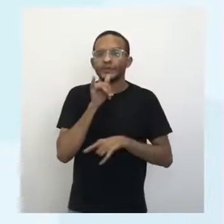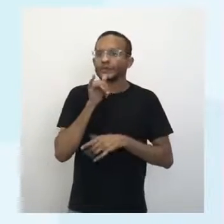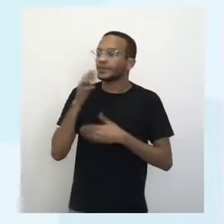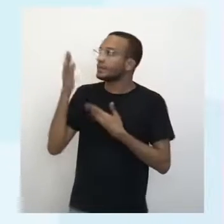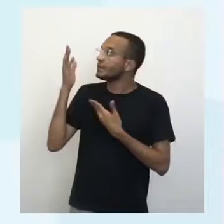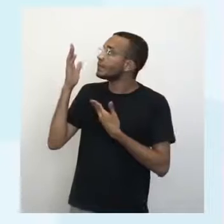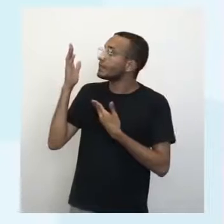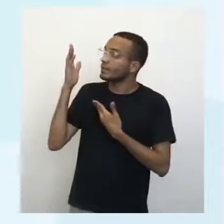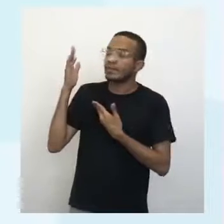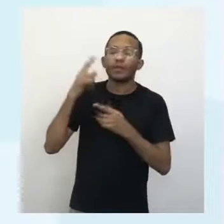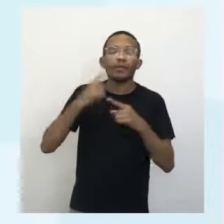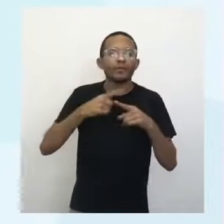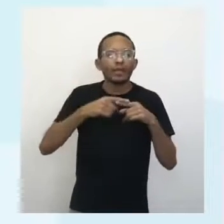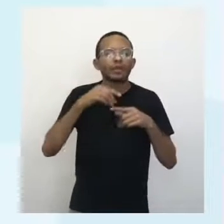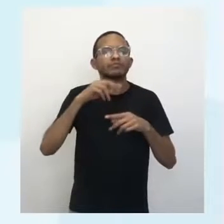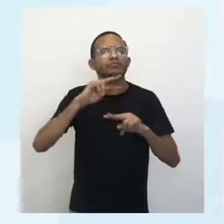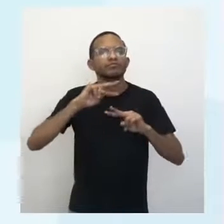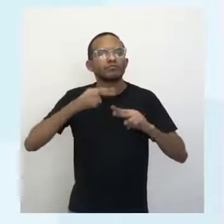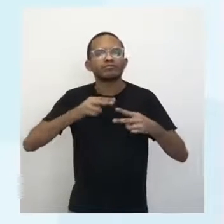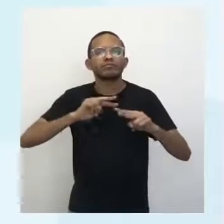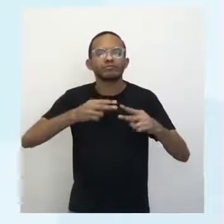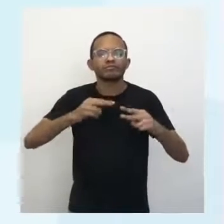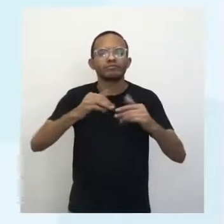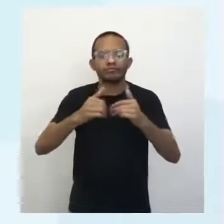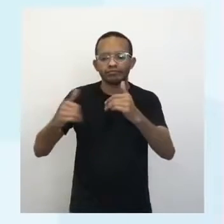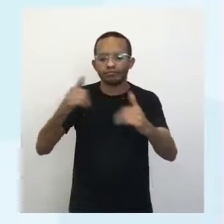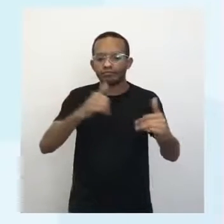Então, o que pode acontecer com ela?